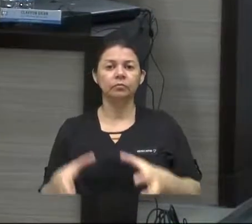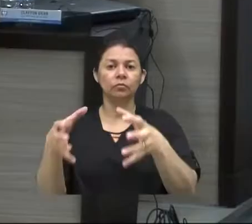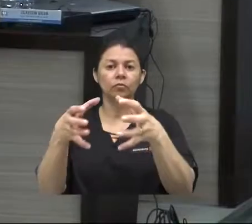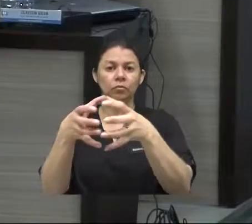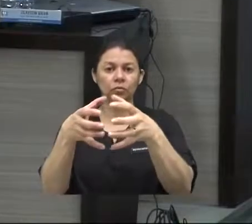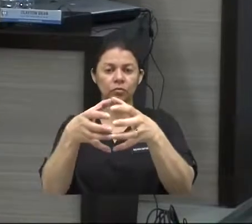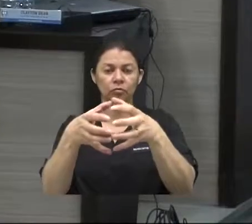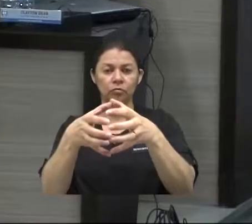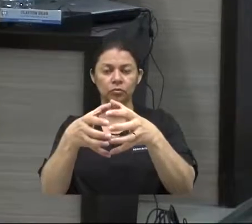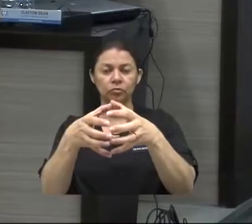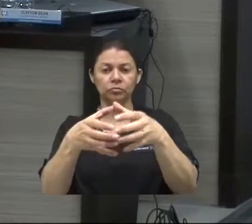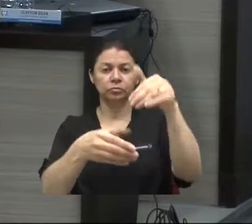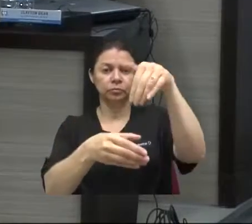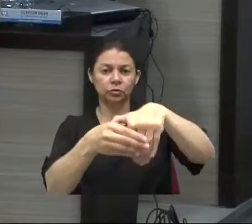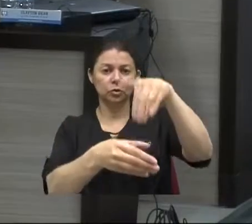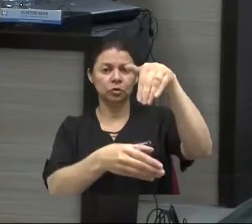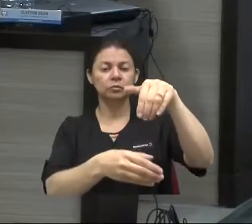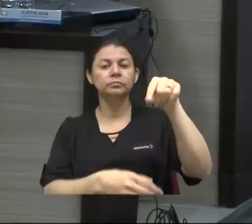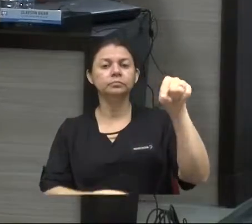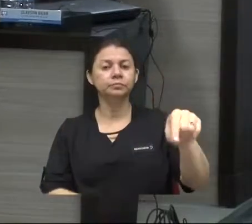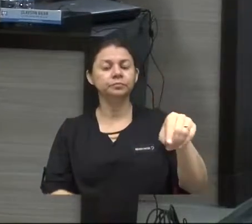vereador Sidney Pascotto.